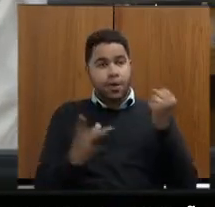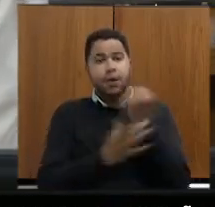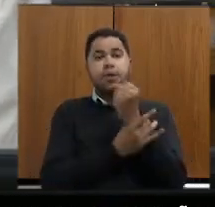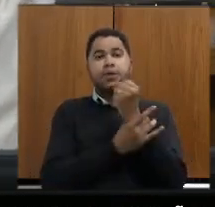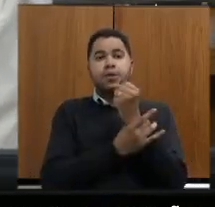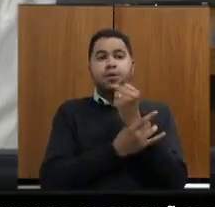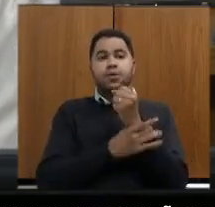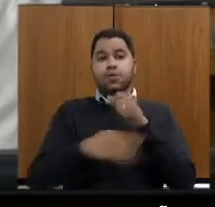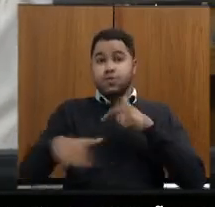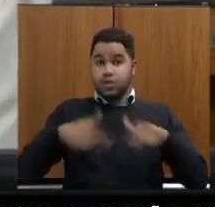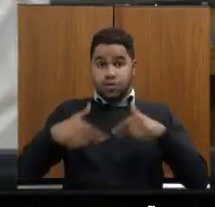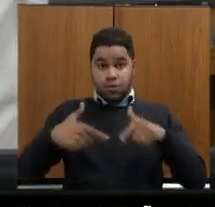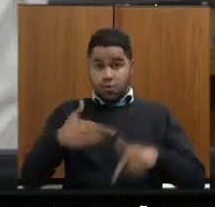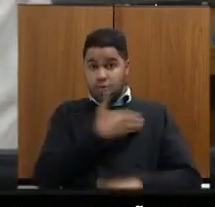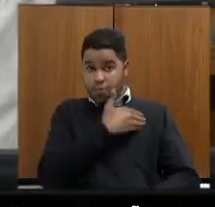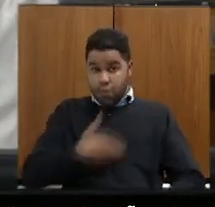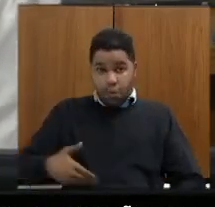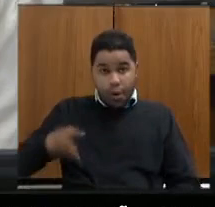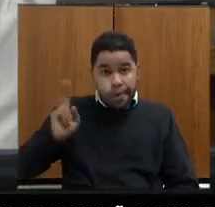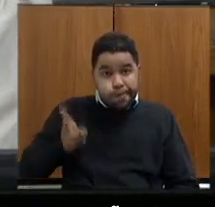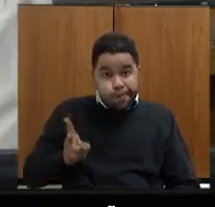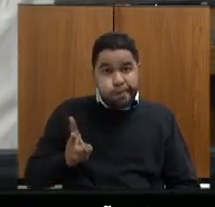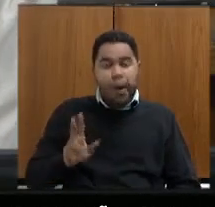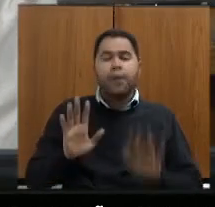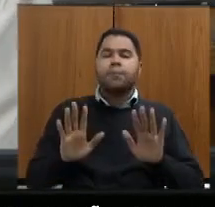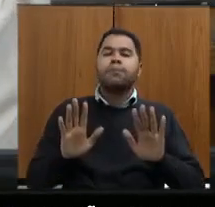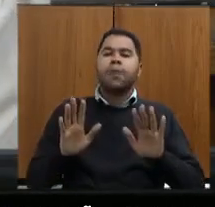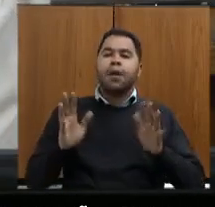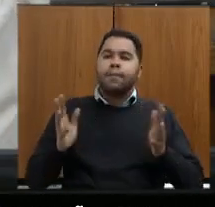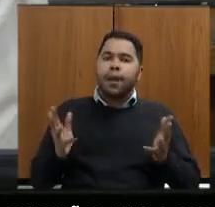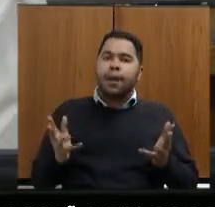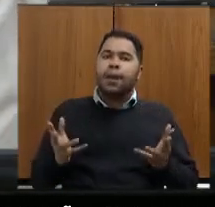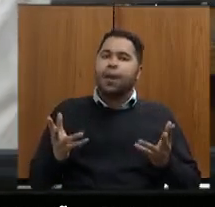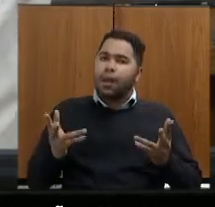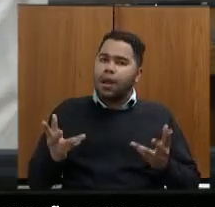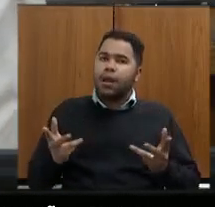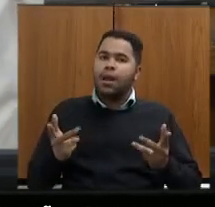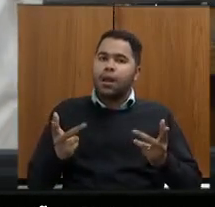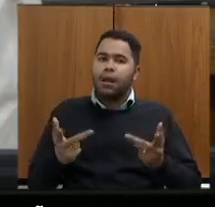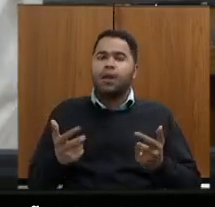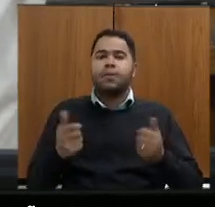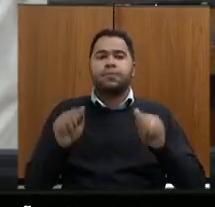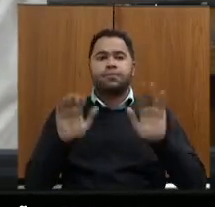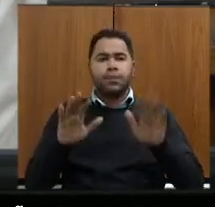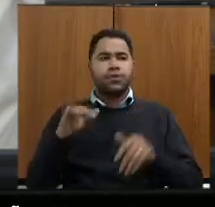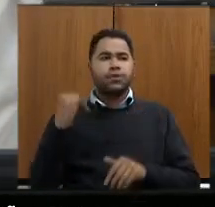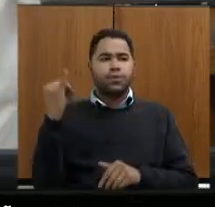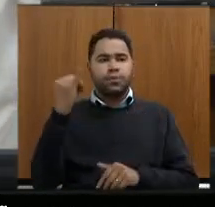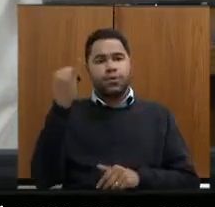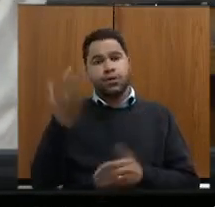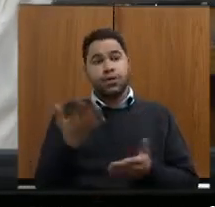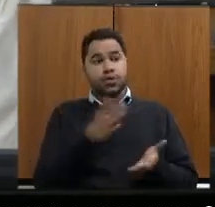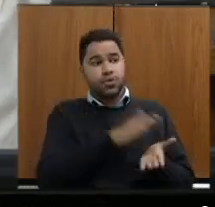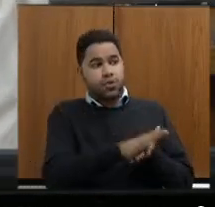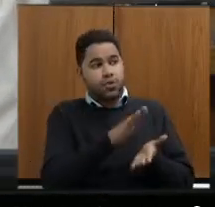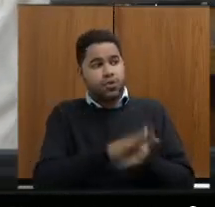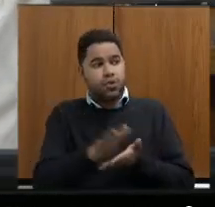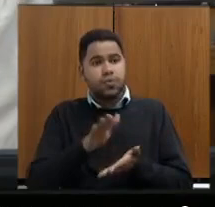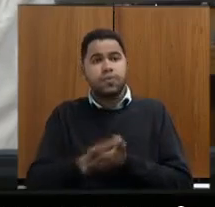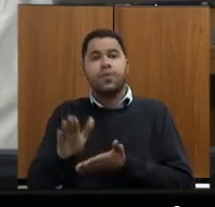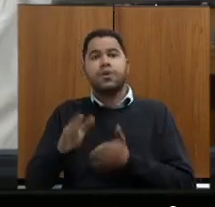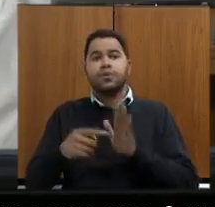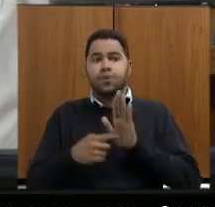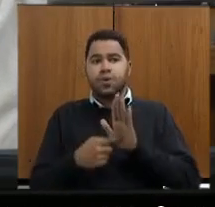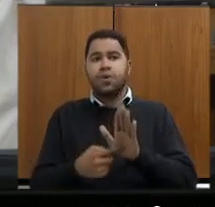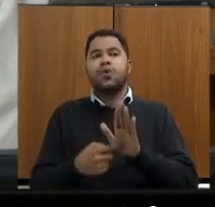serviços públicos não sejam só preservados que você que eles sejam sempre aprimoradas mas é muito importante que a criação de despesas respeite